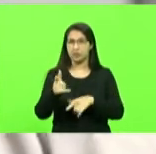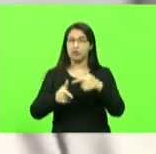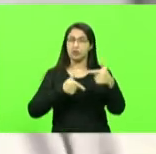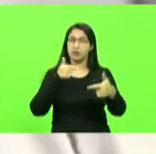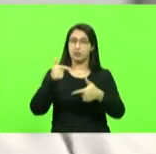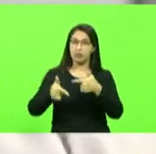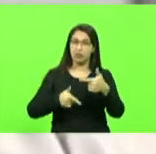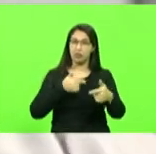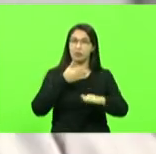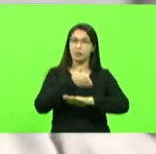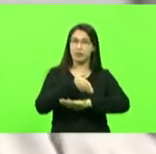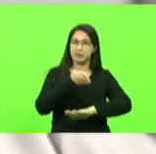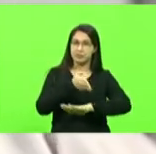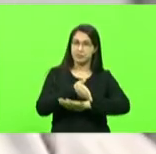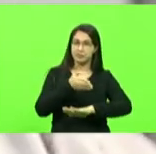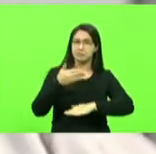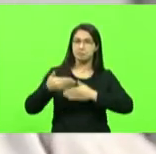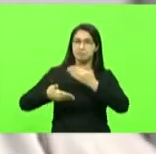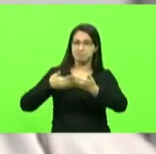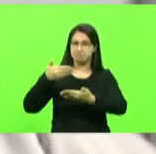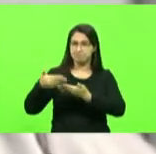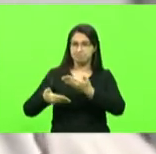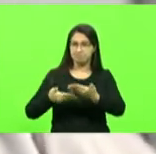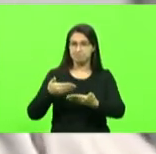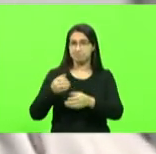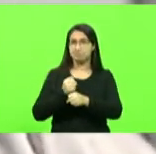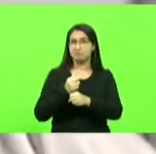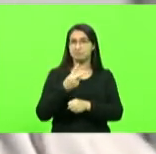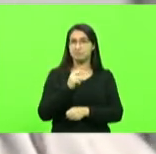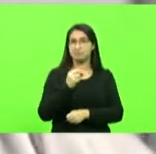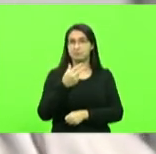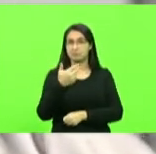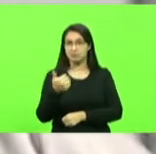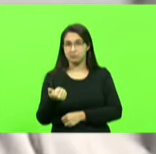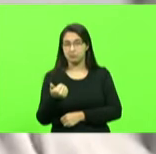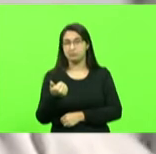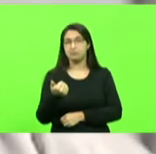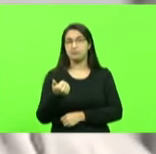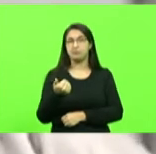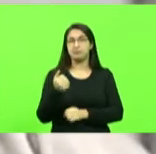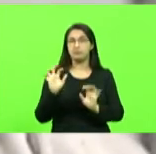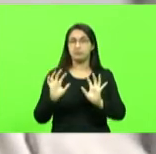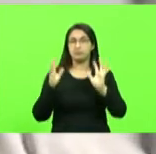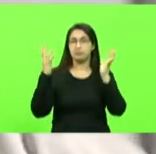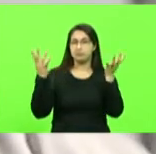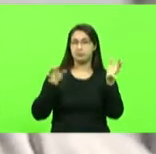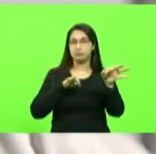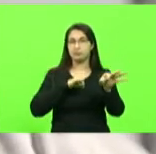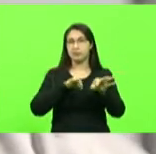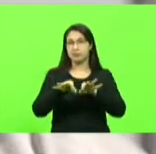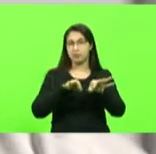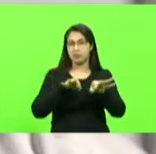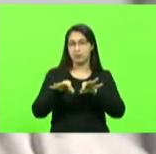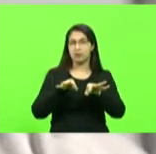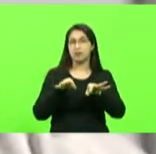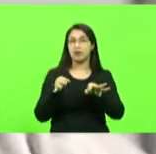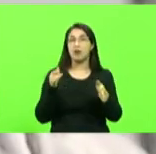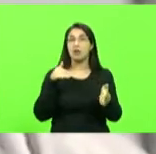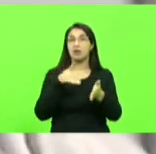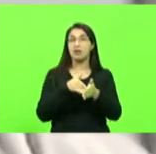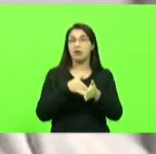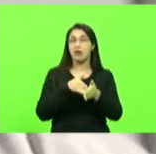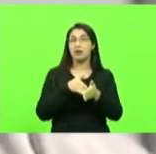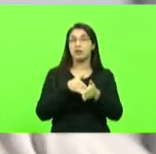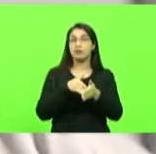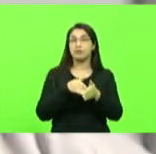a participarem do processo conferencial de 2021, desde os eventos preparatórios de mobilização até as conferências